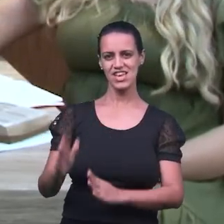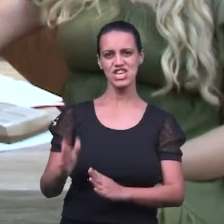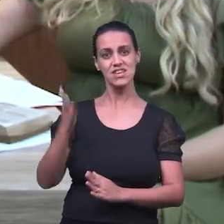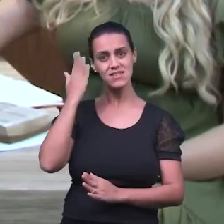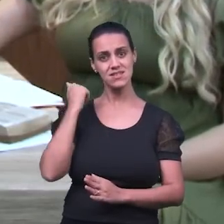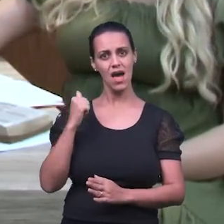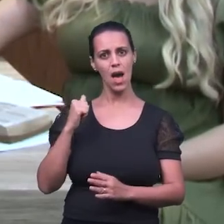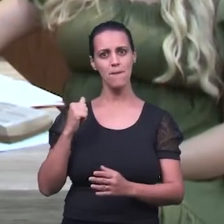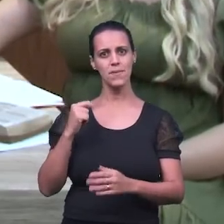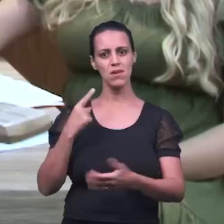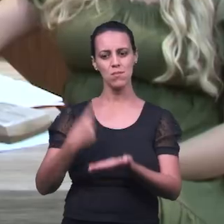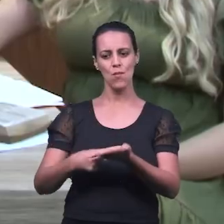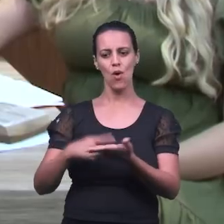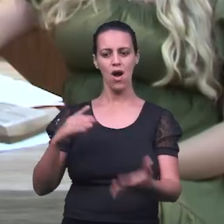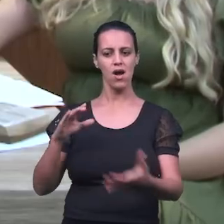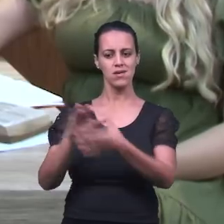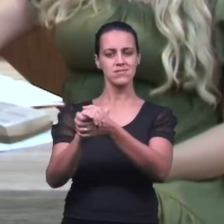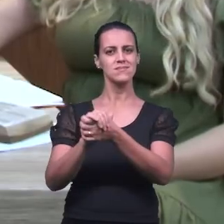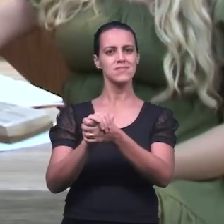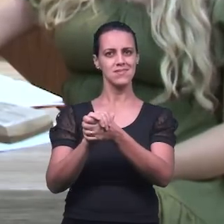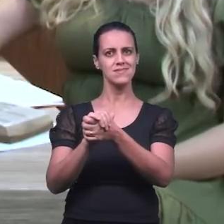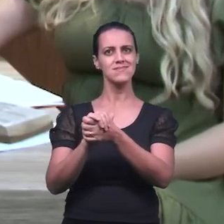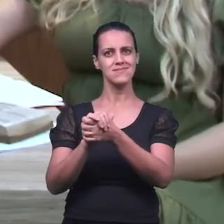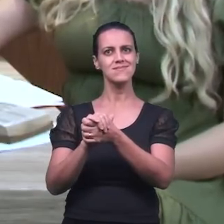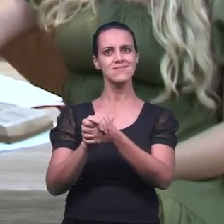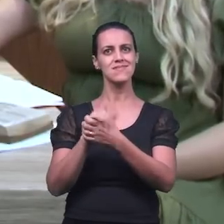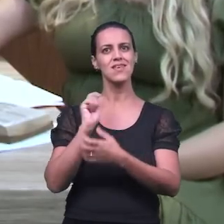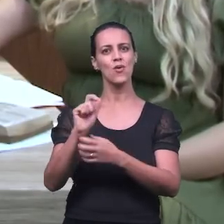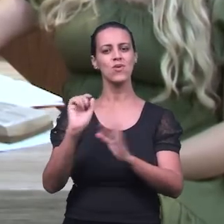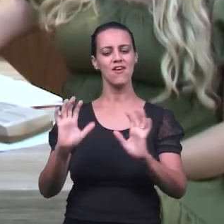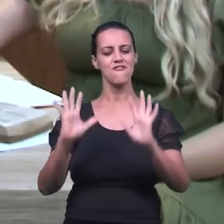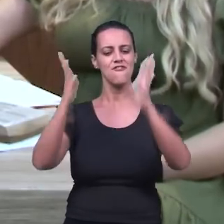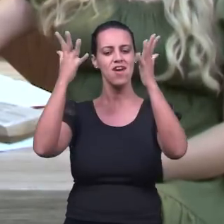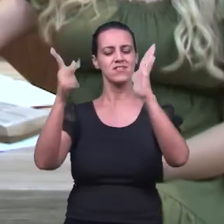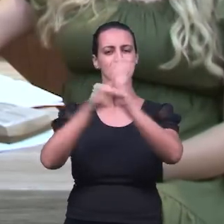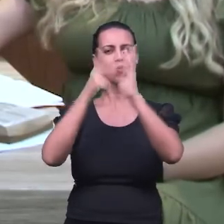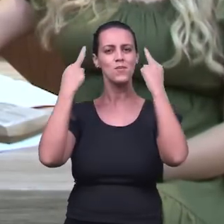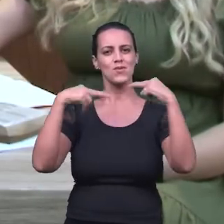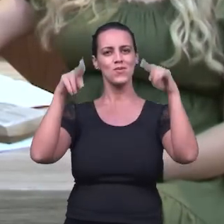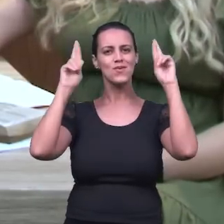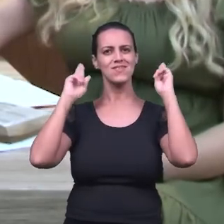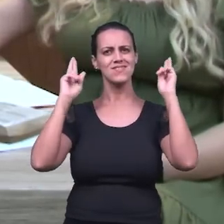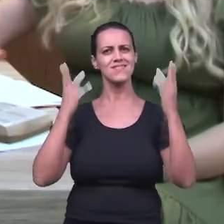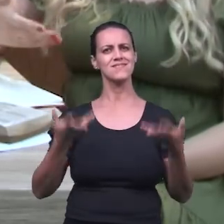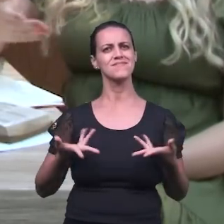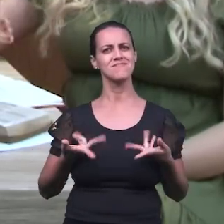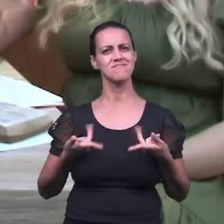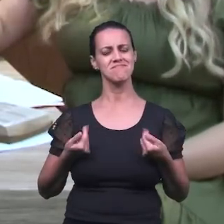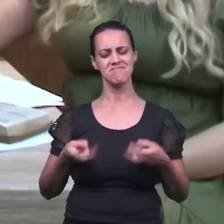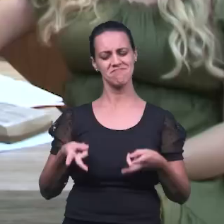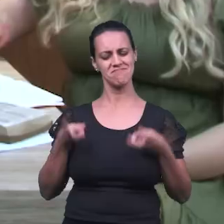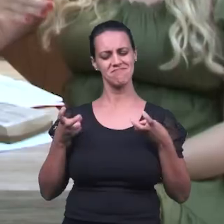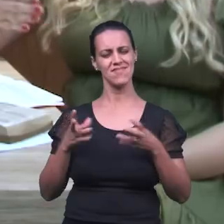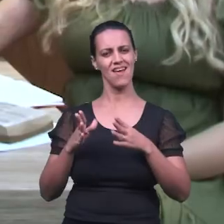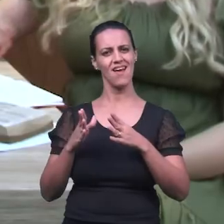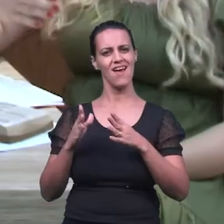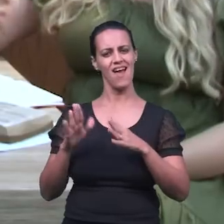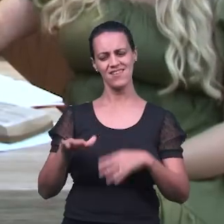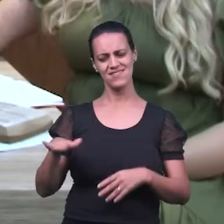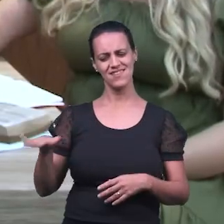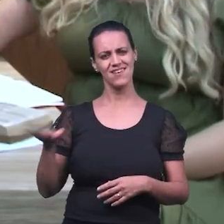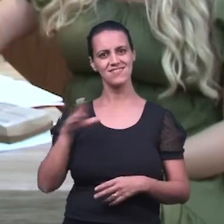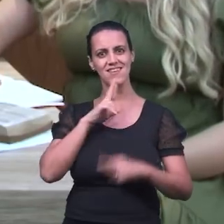tem um casamento para acontecer, que serão as bodas do Cordeiro, né? Então, é maravilhoso ver, né, as crianças ali